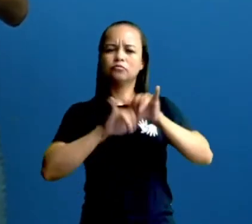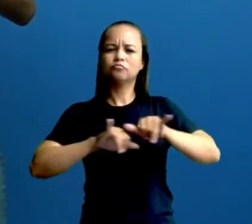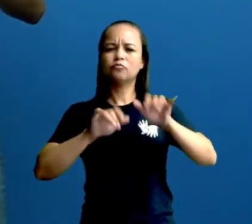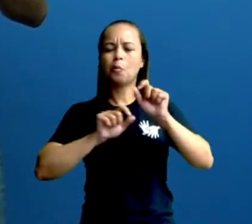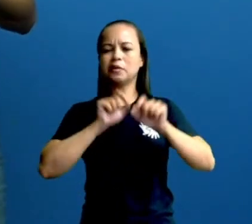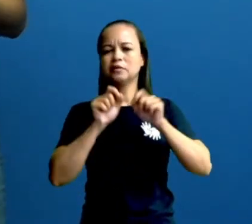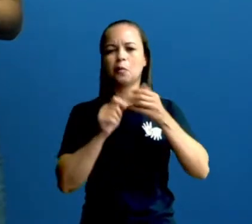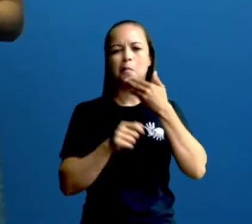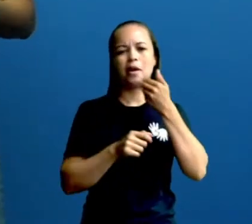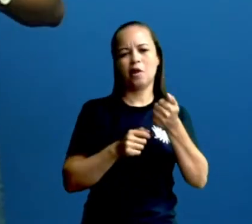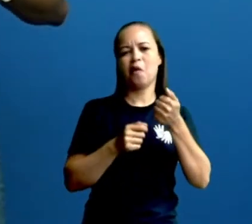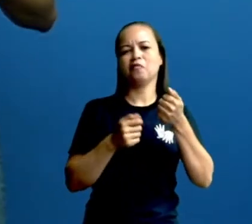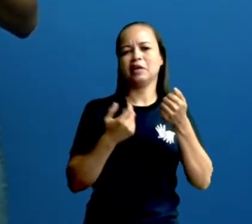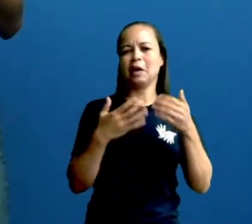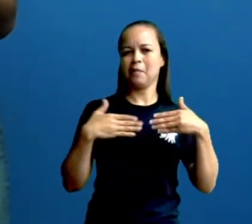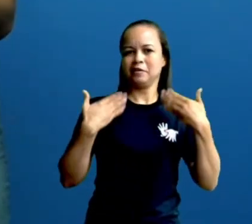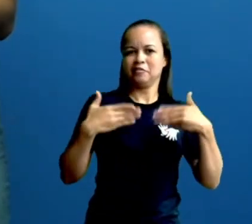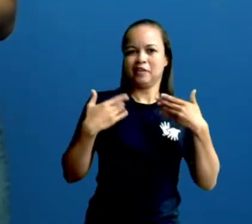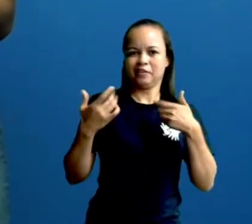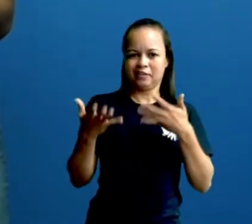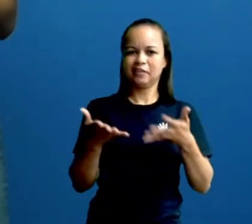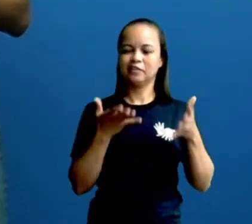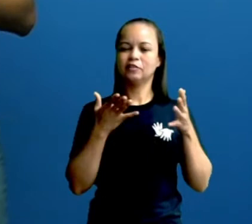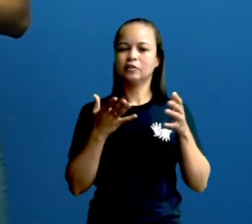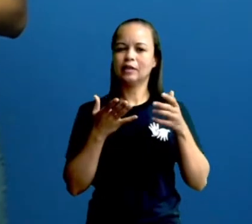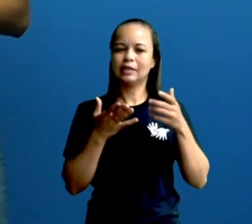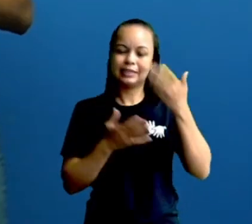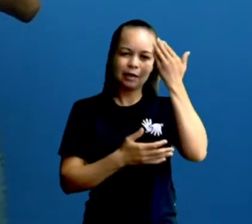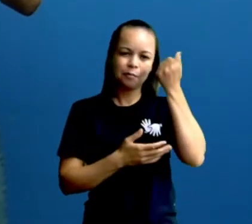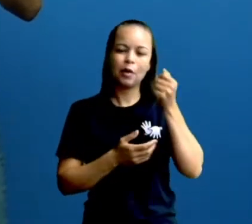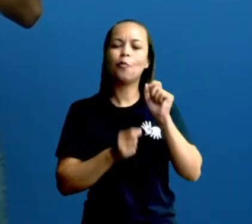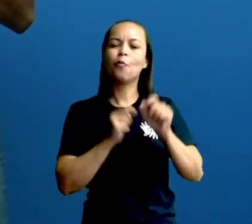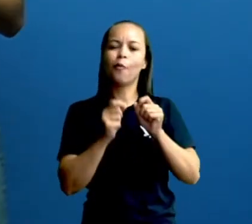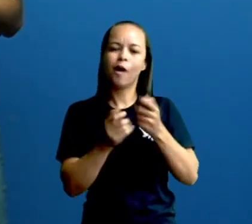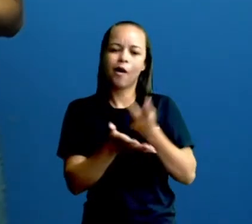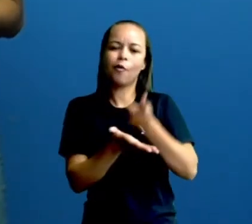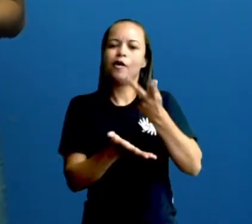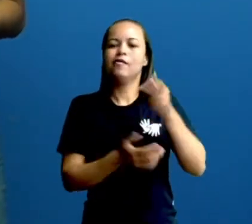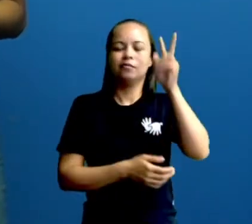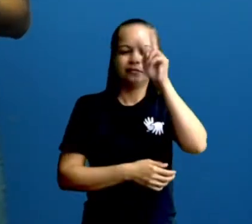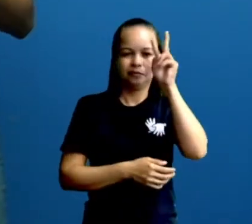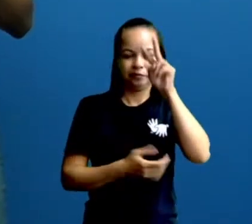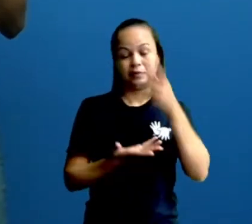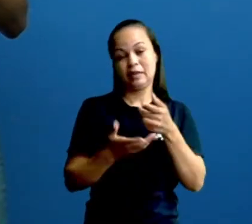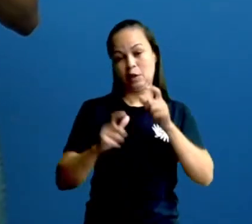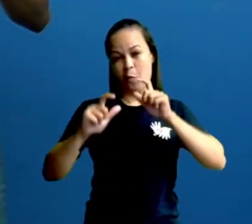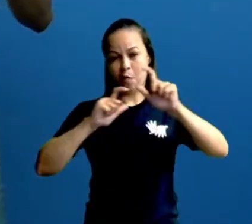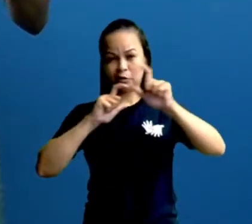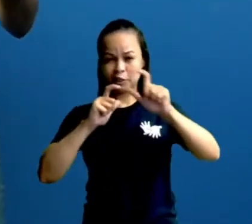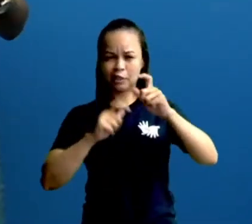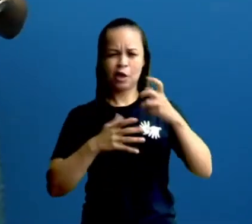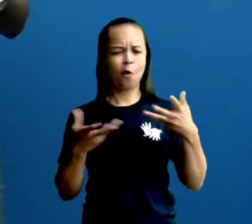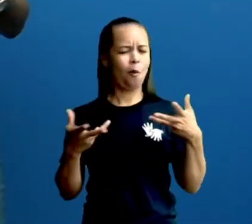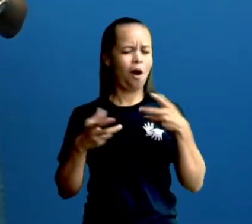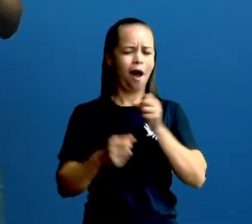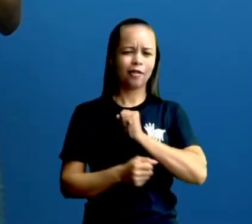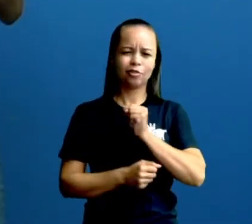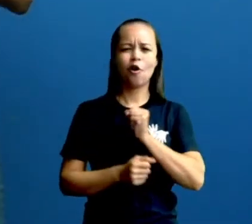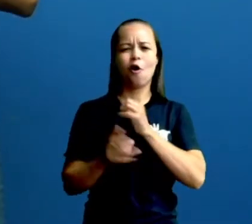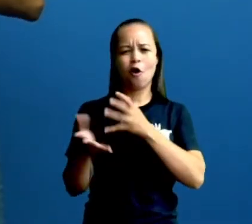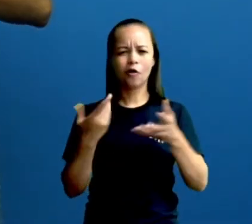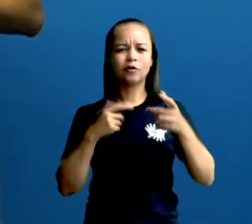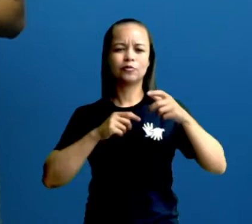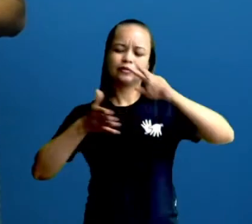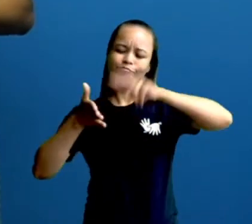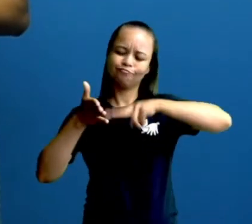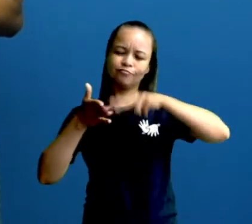até fica mais divertido, a gente quer saber o que é que acontece na história. Então, eu adoro tirinhas, eu adoro ler histórias em quadrinhos e